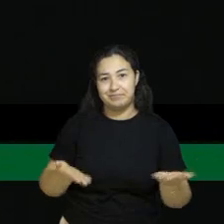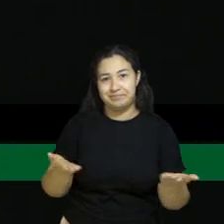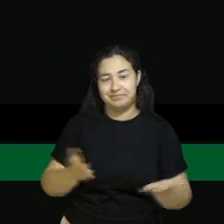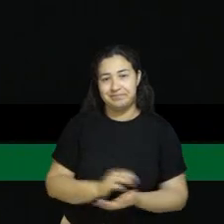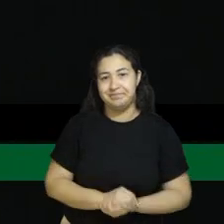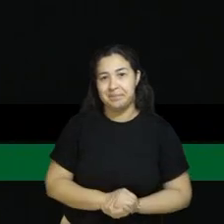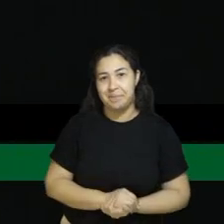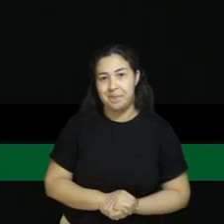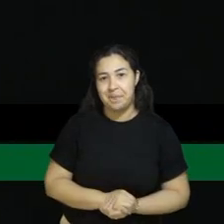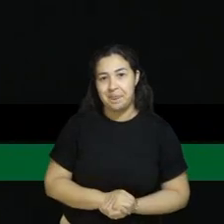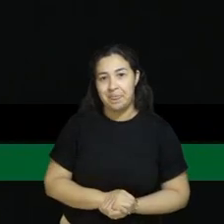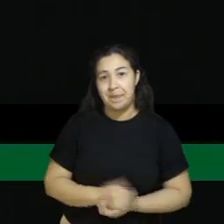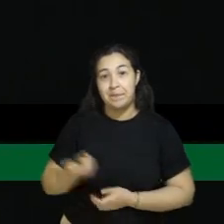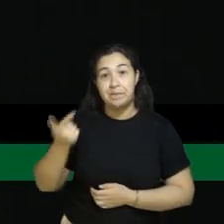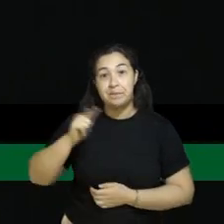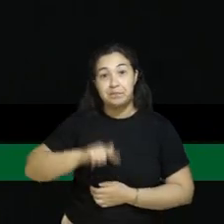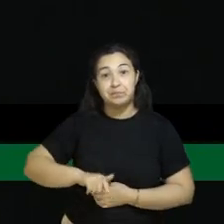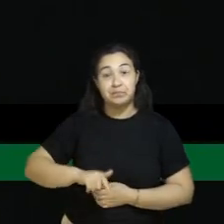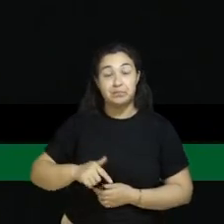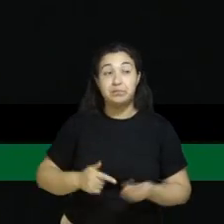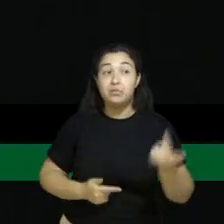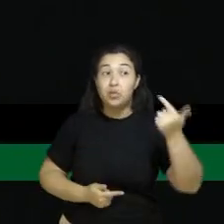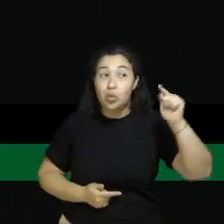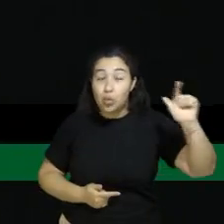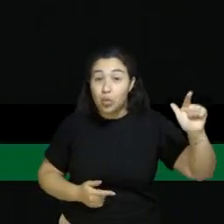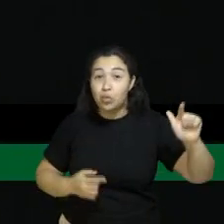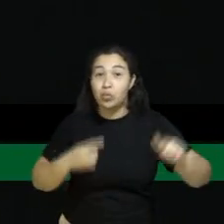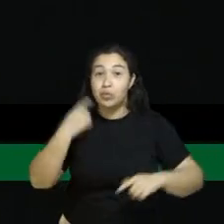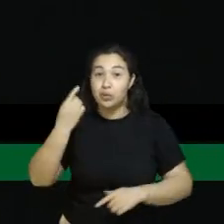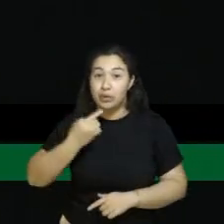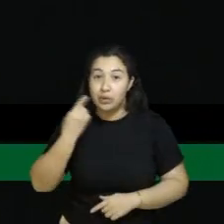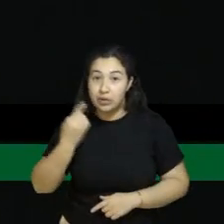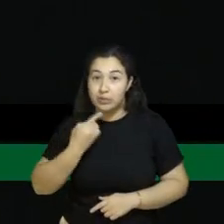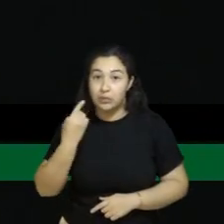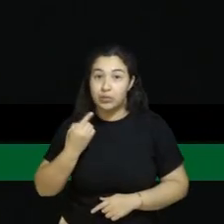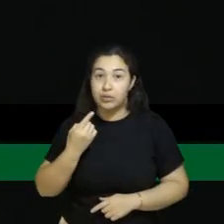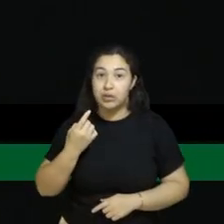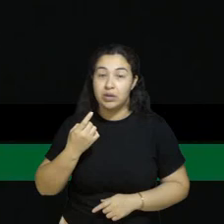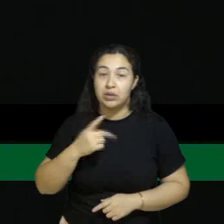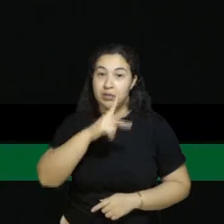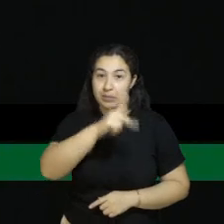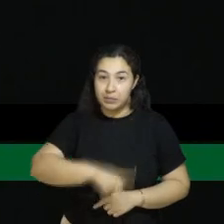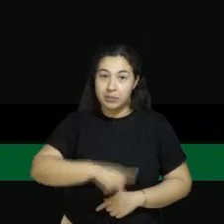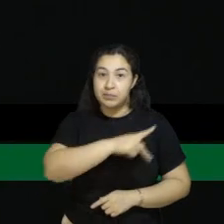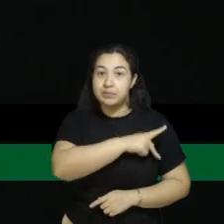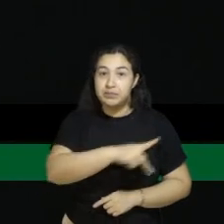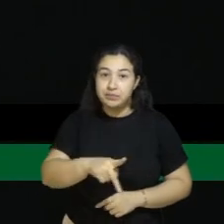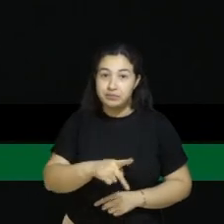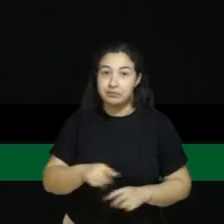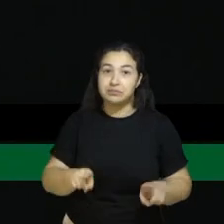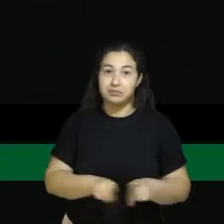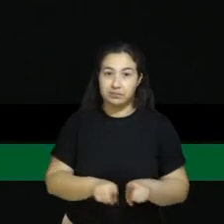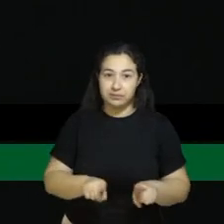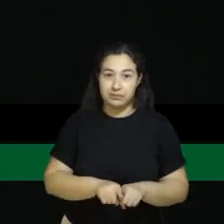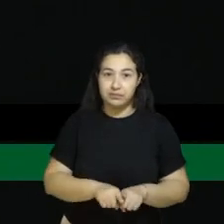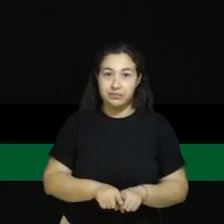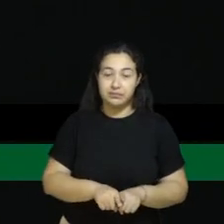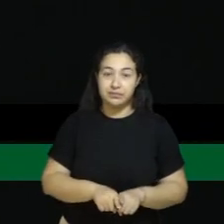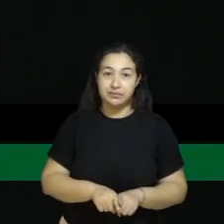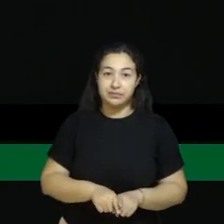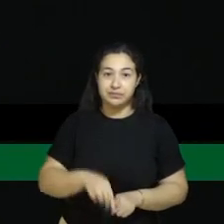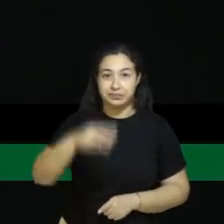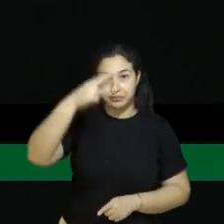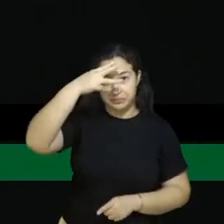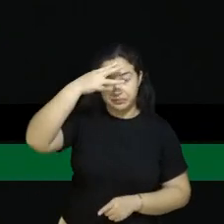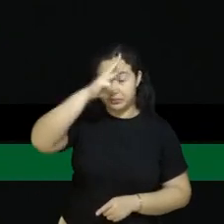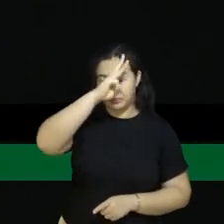Nós tivemos também outros parlamentares, senhor presidente, como o deputado Padre Pedro, o deputado Volney Weber,